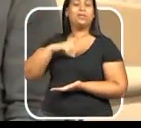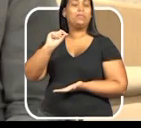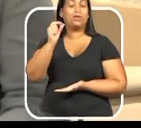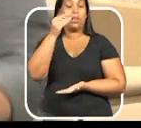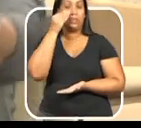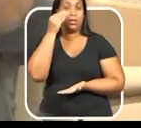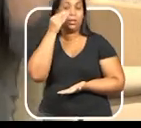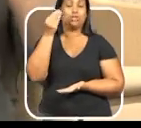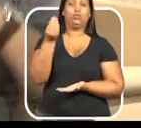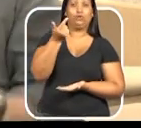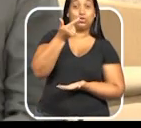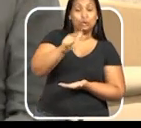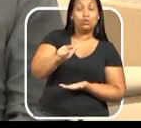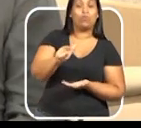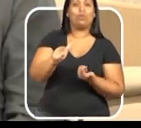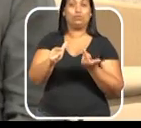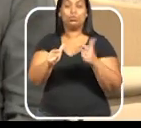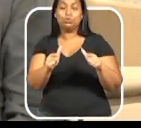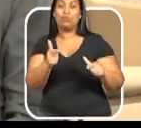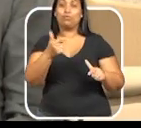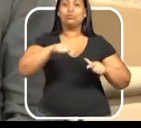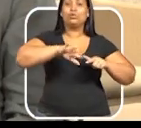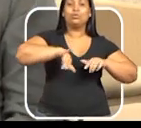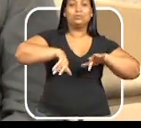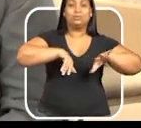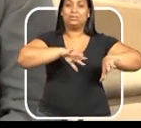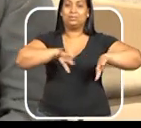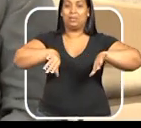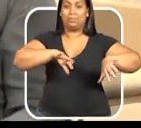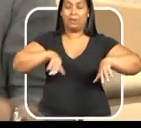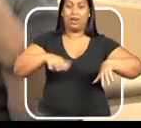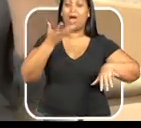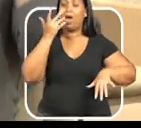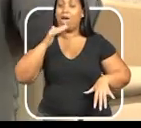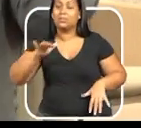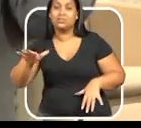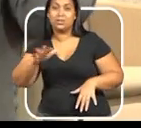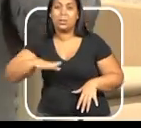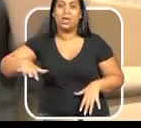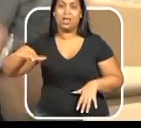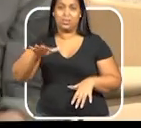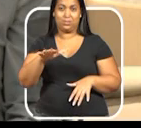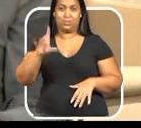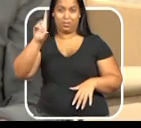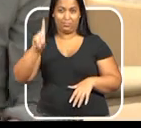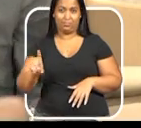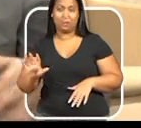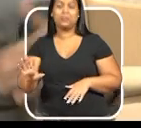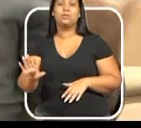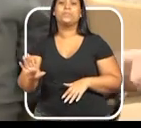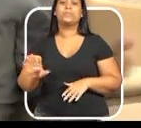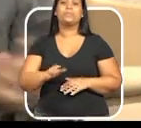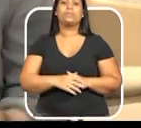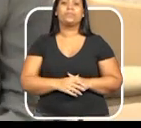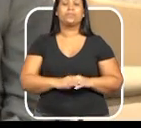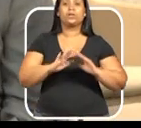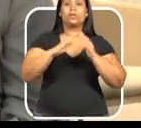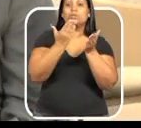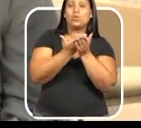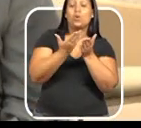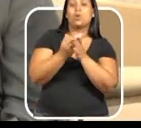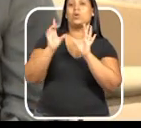tentativa de querer novamente separar, tá certo, as crianças com deficiência em